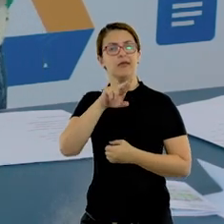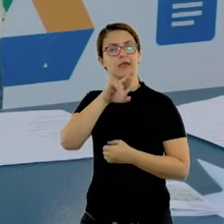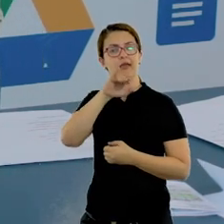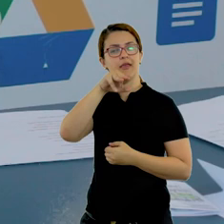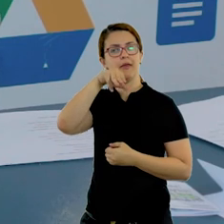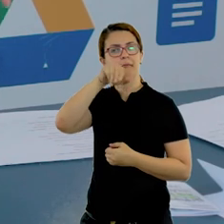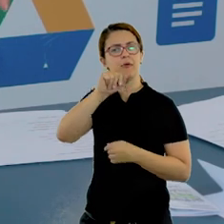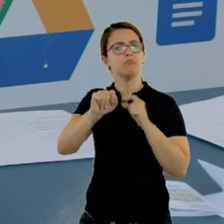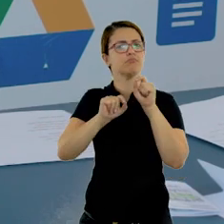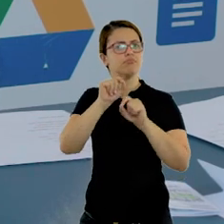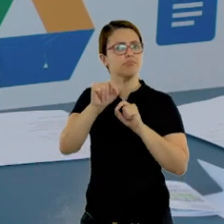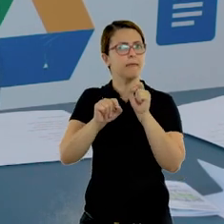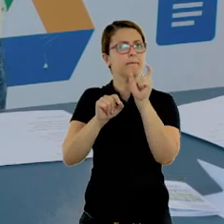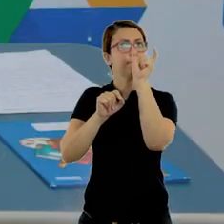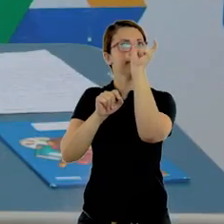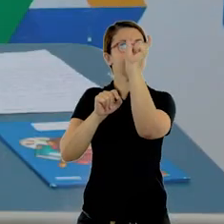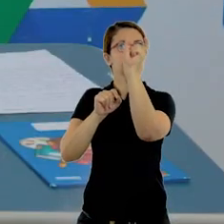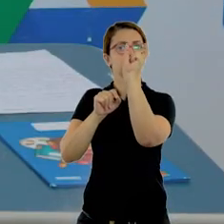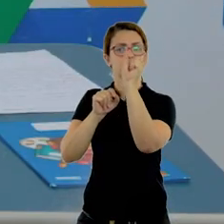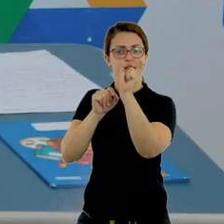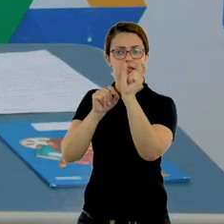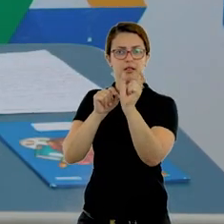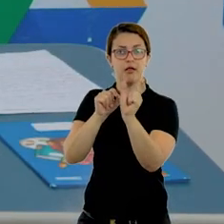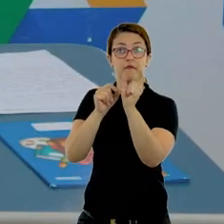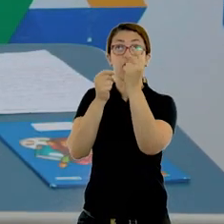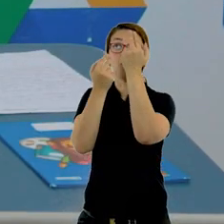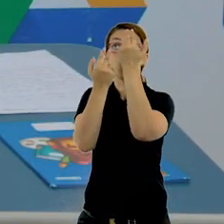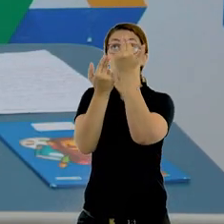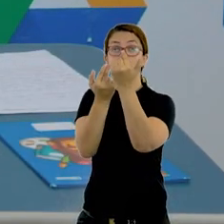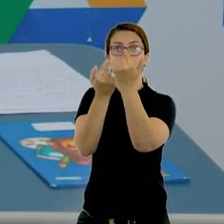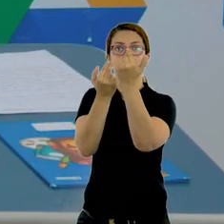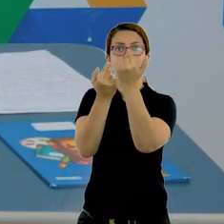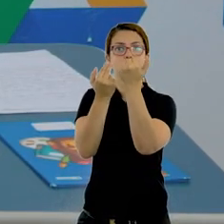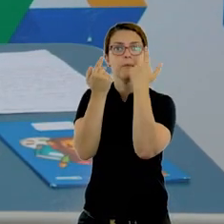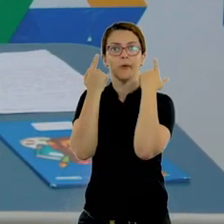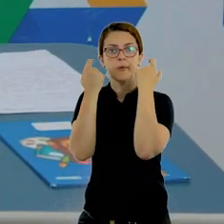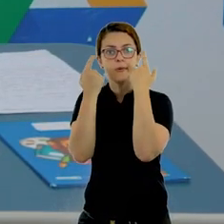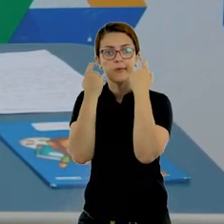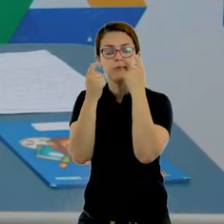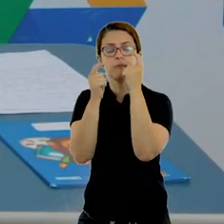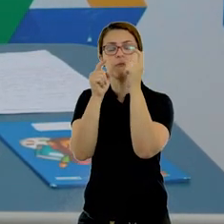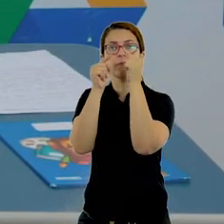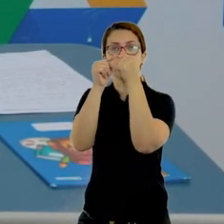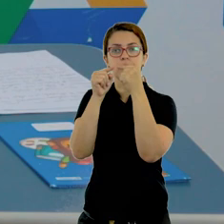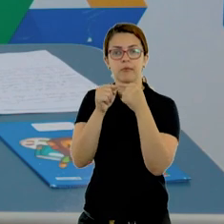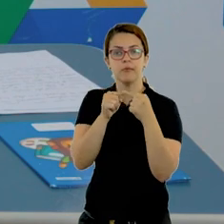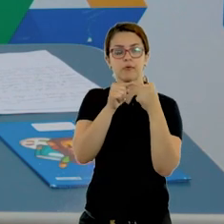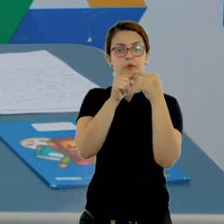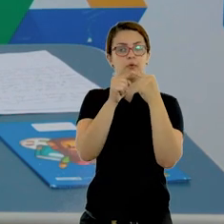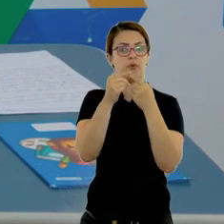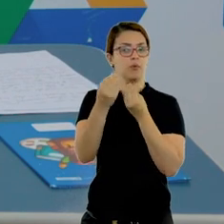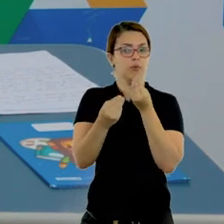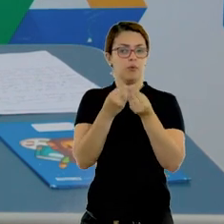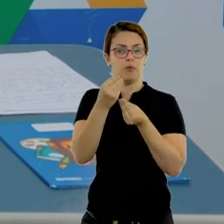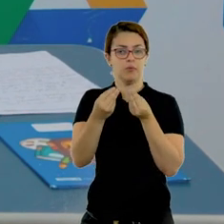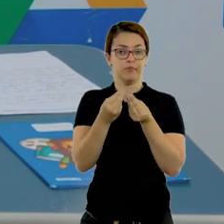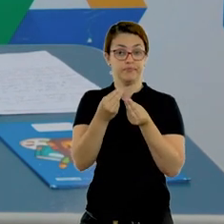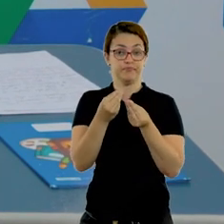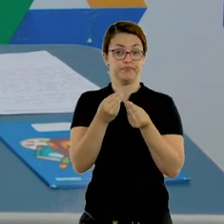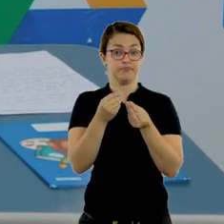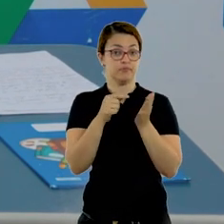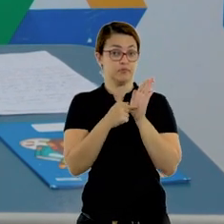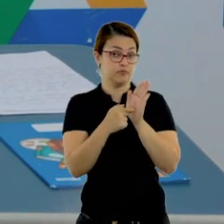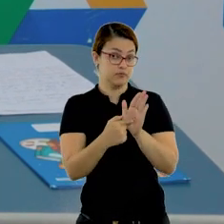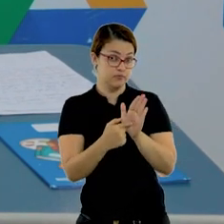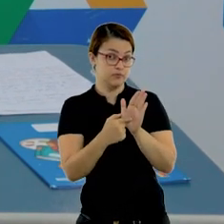encontramos a rima. E o que é a rima? A rima são palavras que terminam com um som igual ou semelhante, ok? Para fazer a atividade,